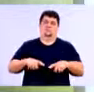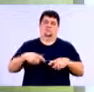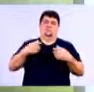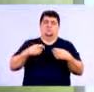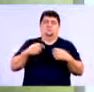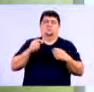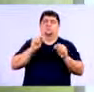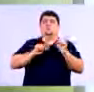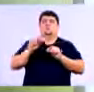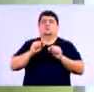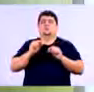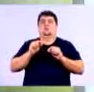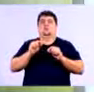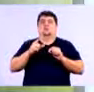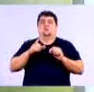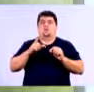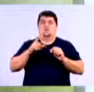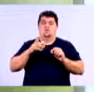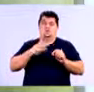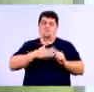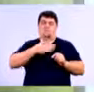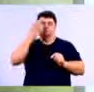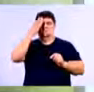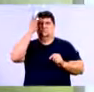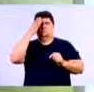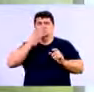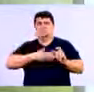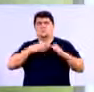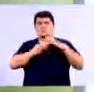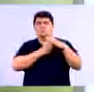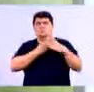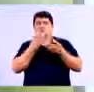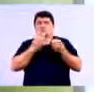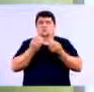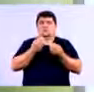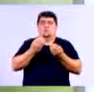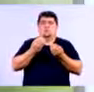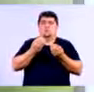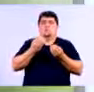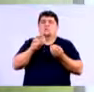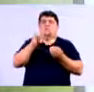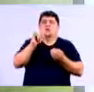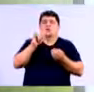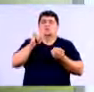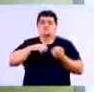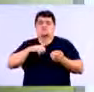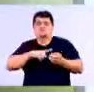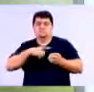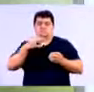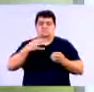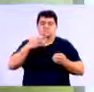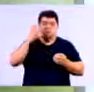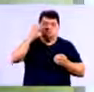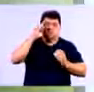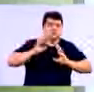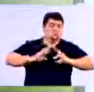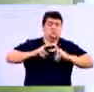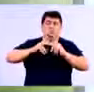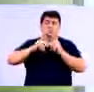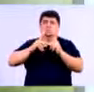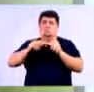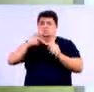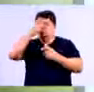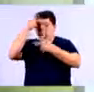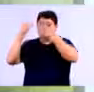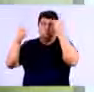necessariamente representa o quê? Eu entendo meu negócio e agora compreendo como vai funcionar meu negócio e entendo todas as circunstâncias e todos os envolvidos